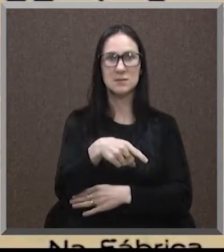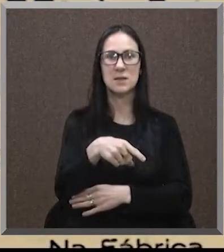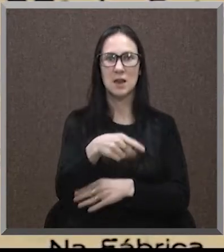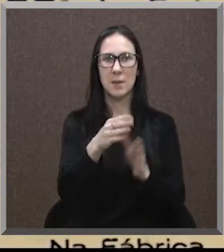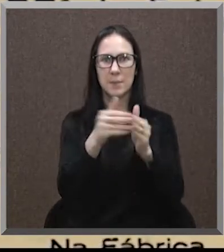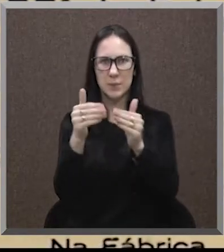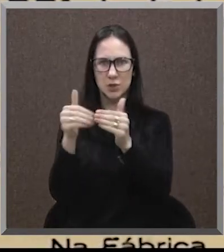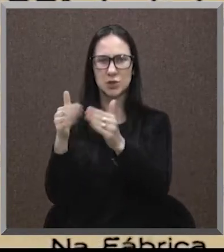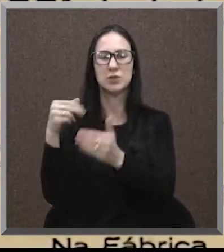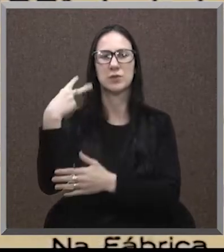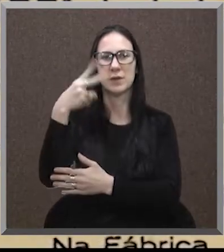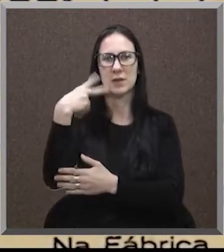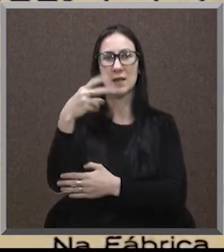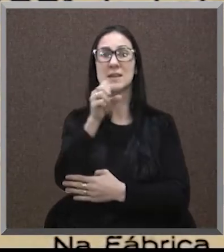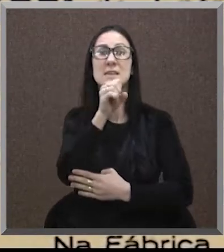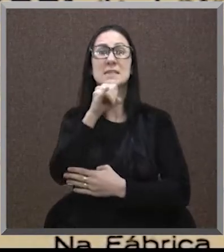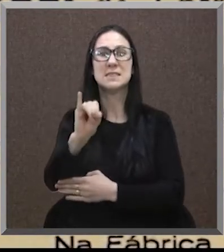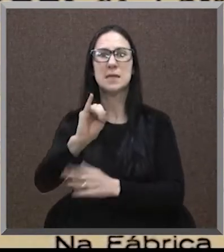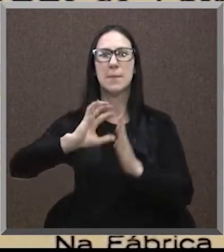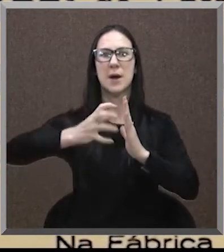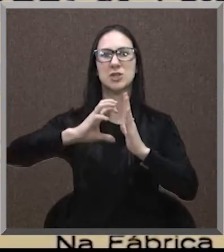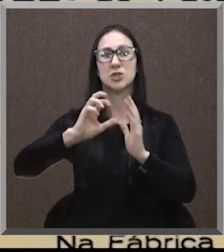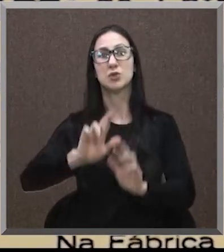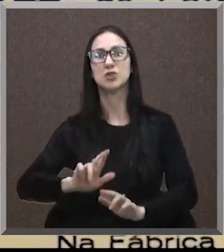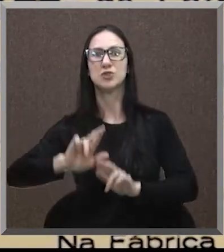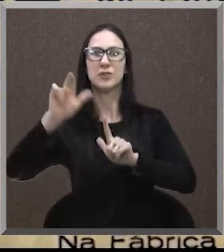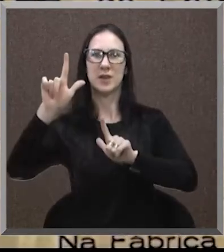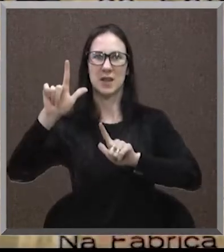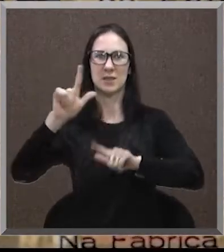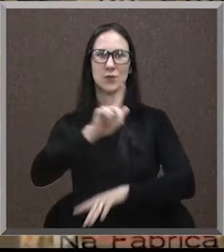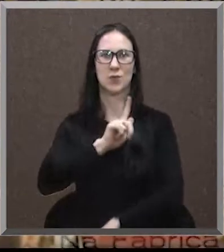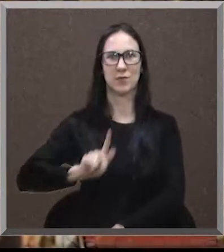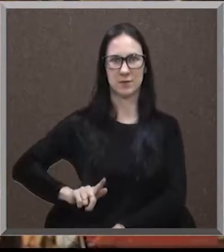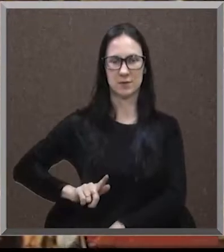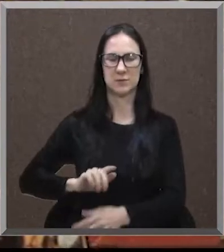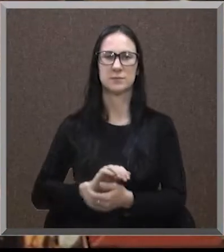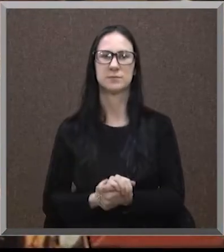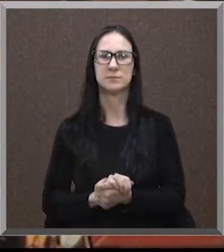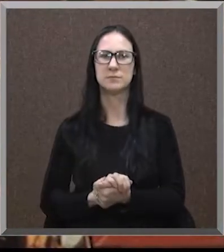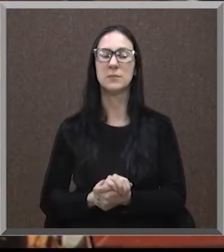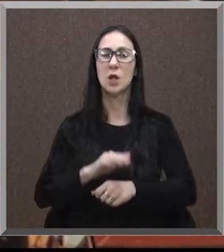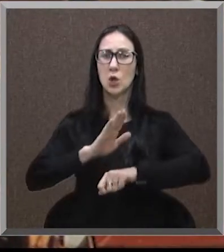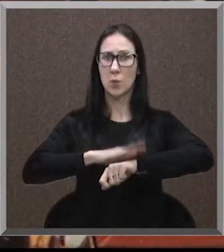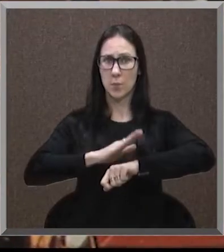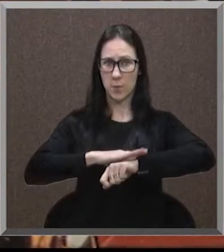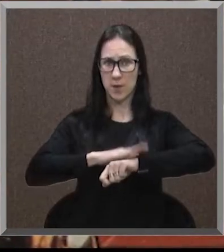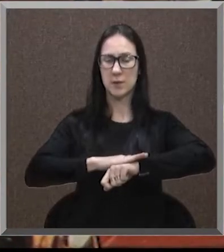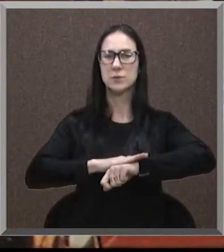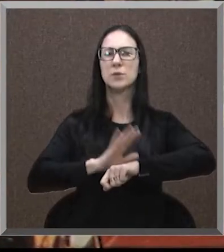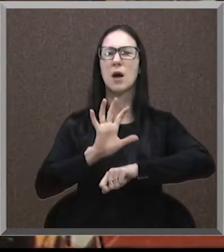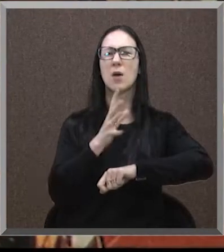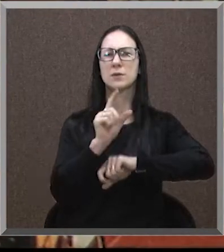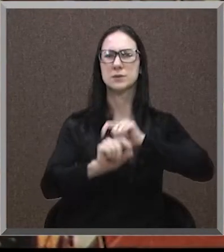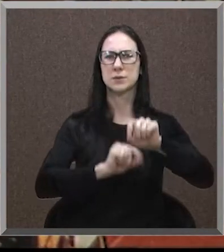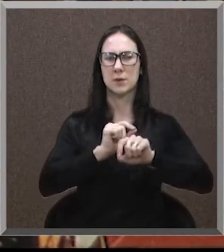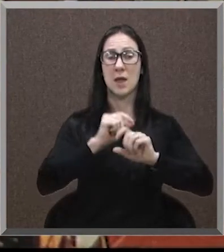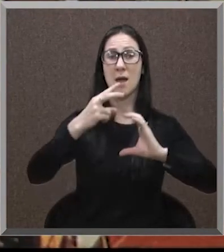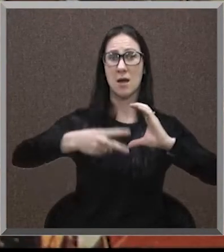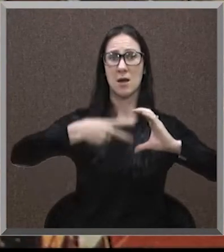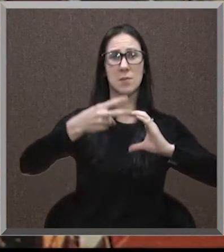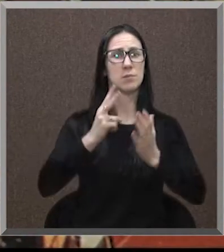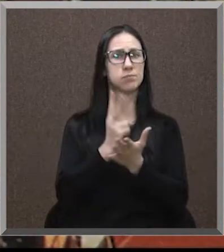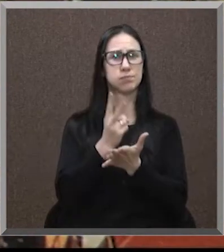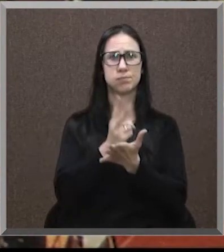faziam parte de partidos que eram de oposição ao regime. Nesse tempo, a Câmara Municipal continuou trabalhando